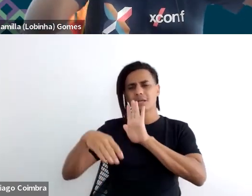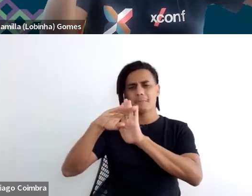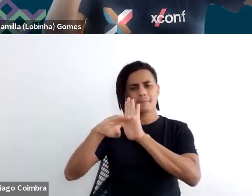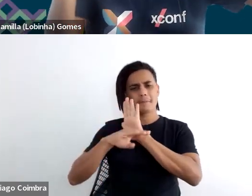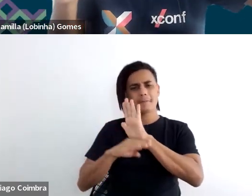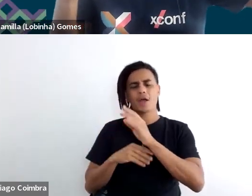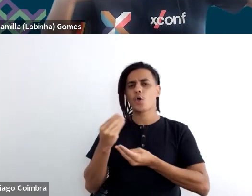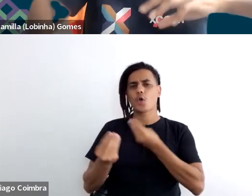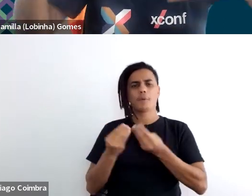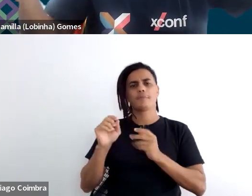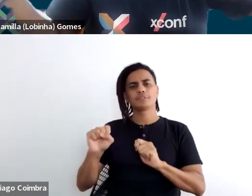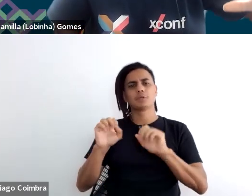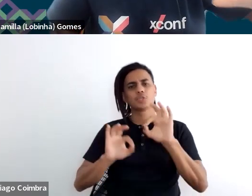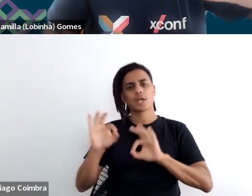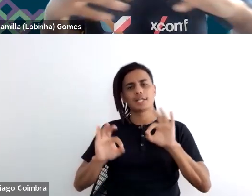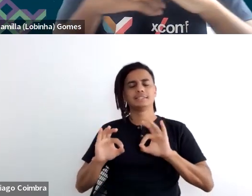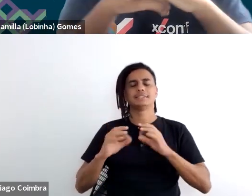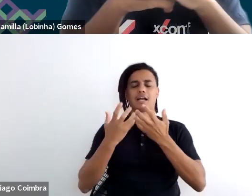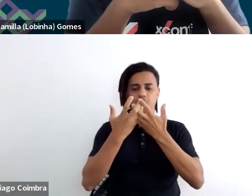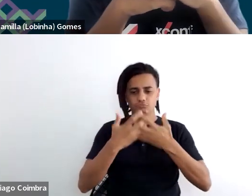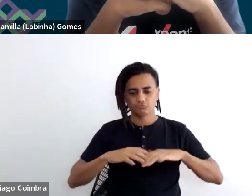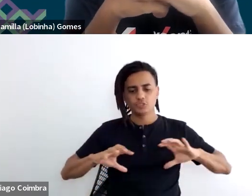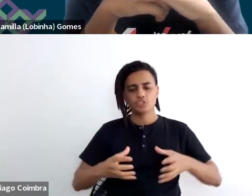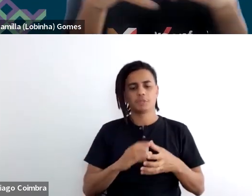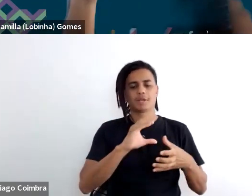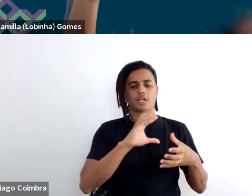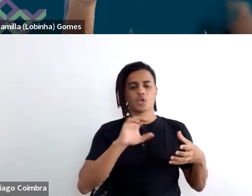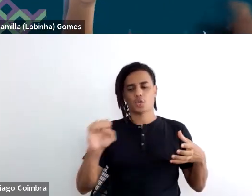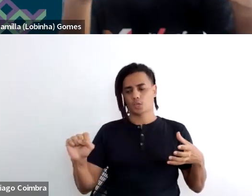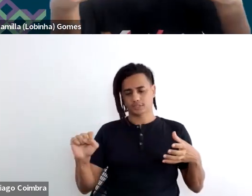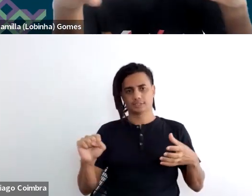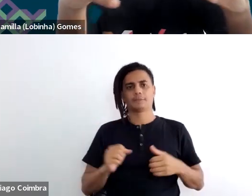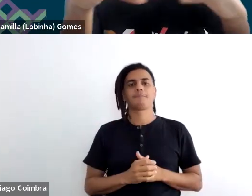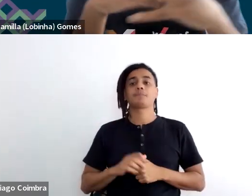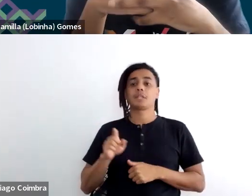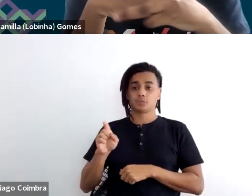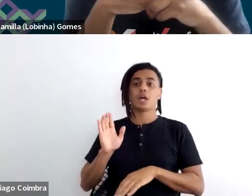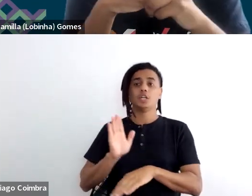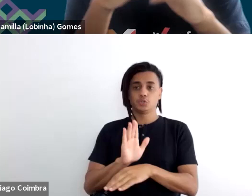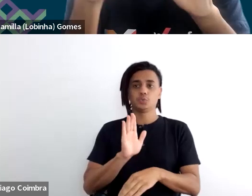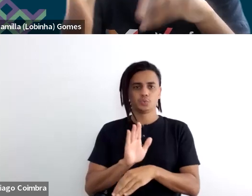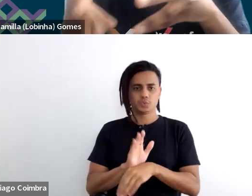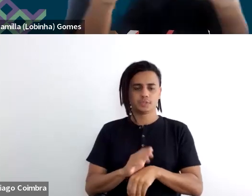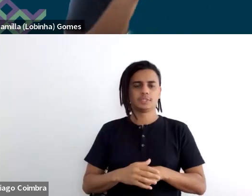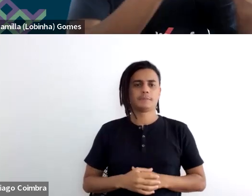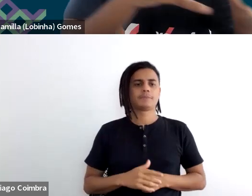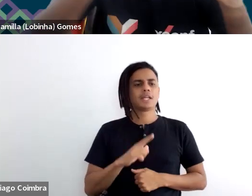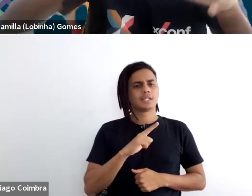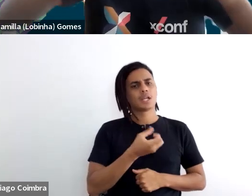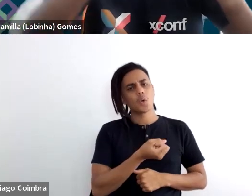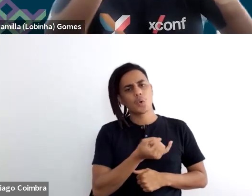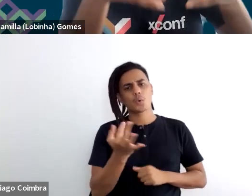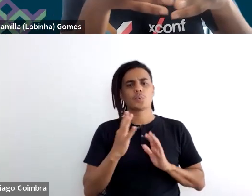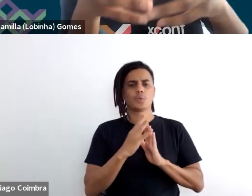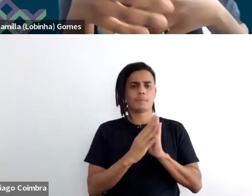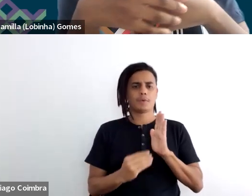pode montar um time cross-funcional. Então, isso ajuda bastante, assim. Alguns modelos, né, de como